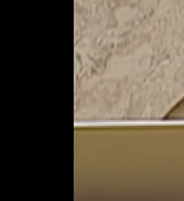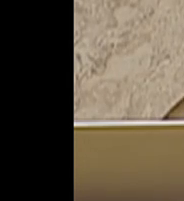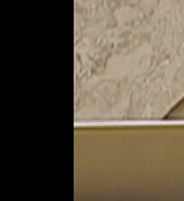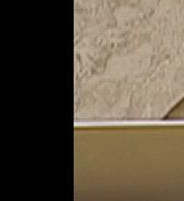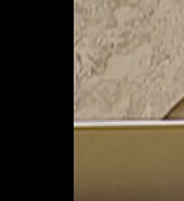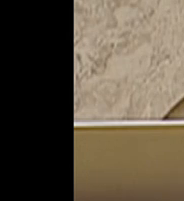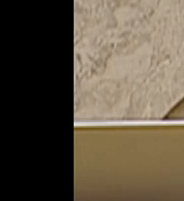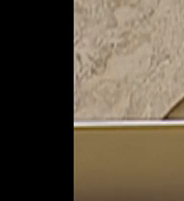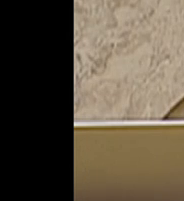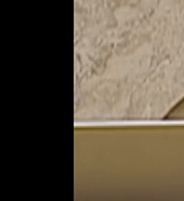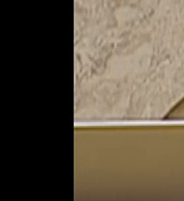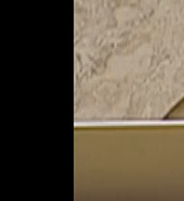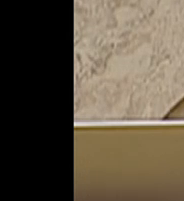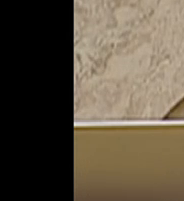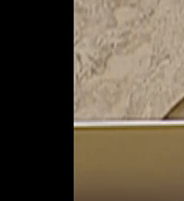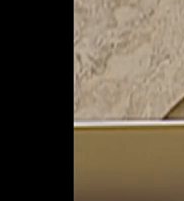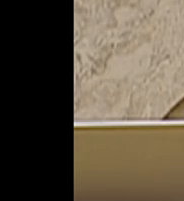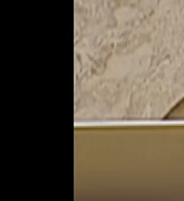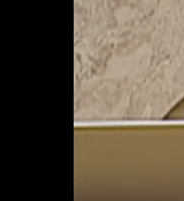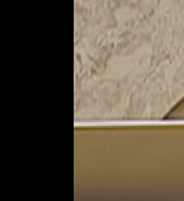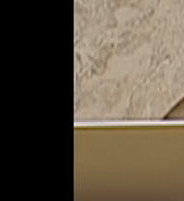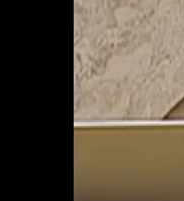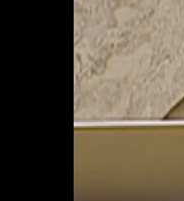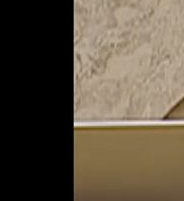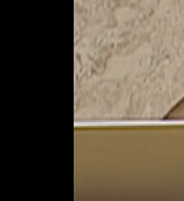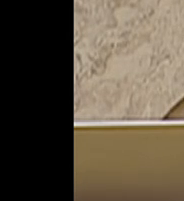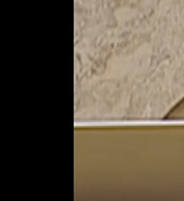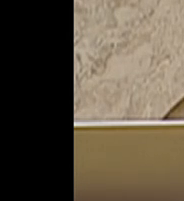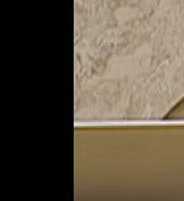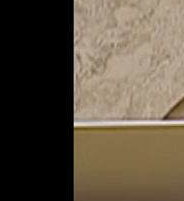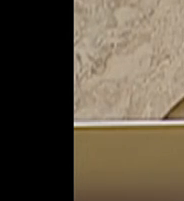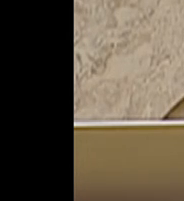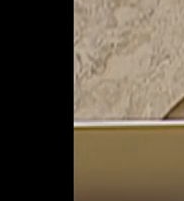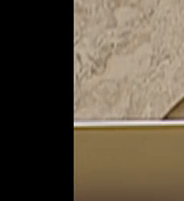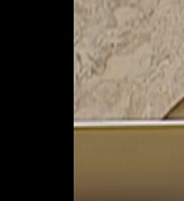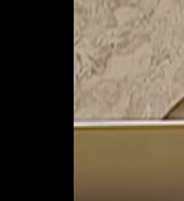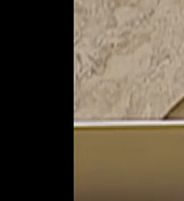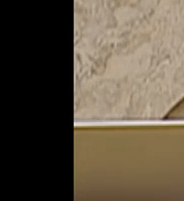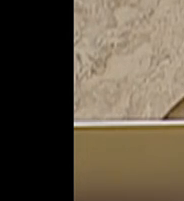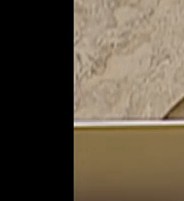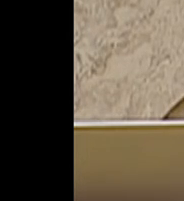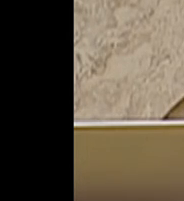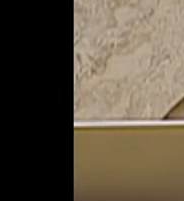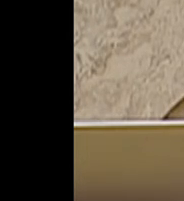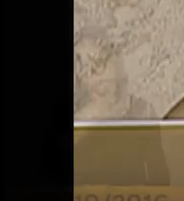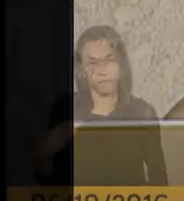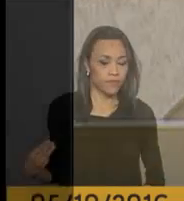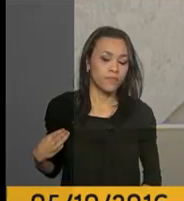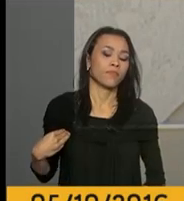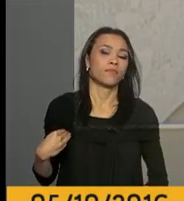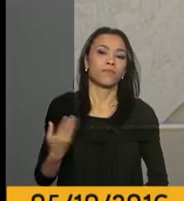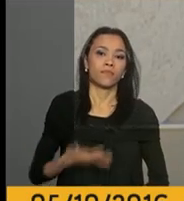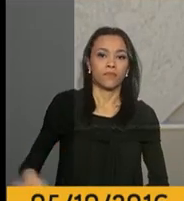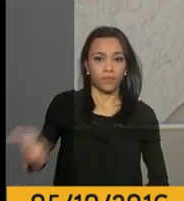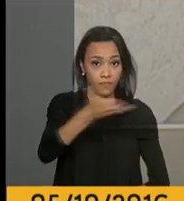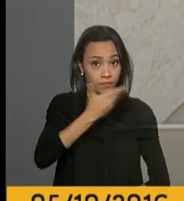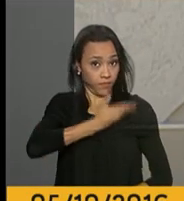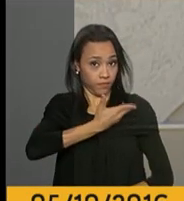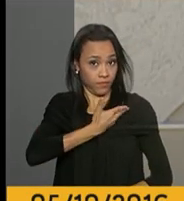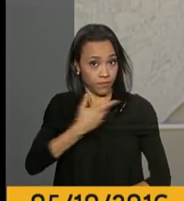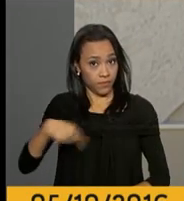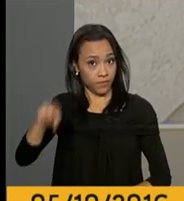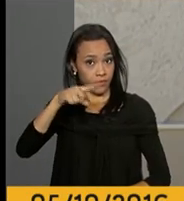lamaia senhor Ministro da Justiça senhor defensor geral senhores ministros eh colegas advogados